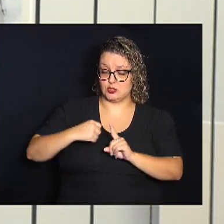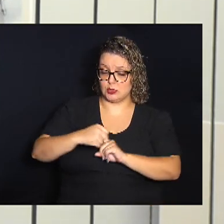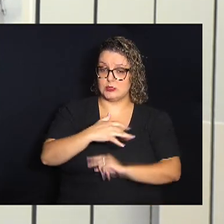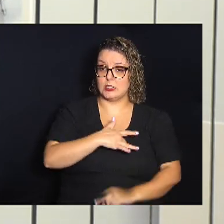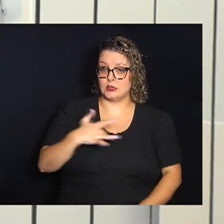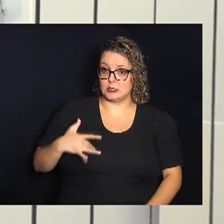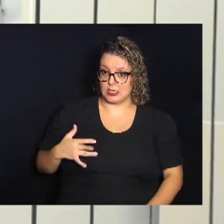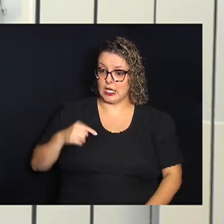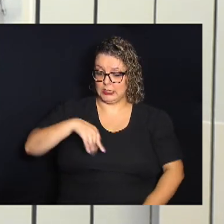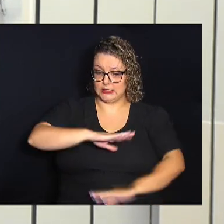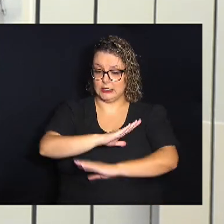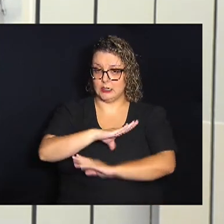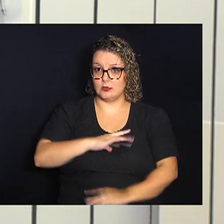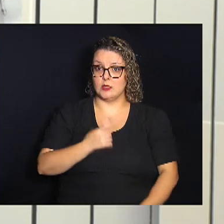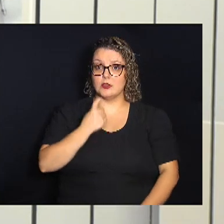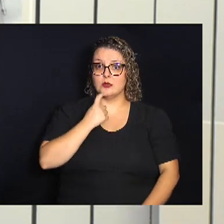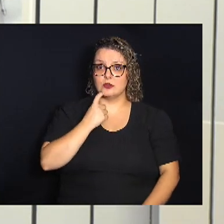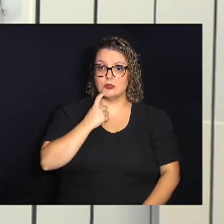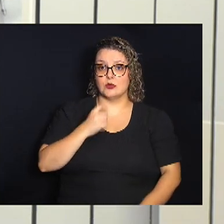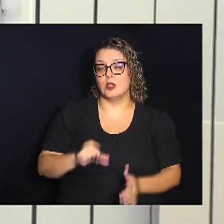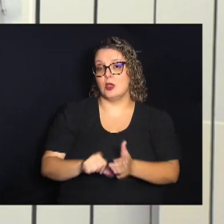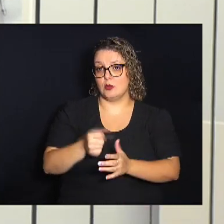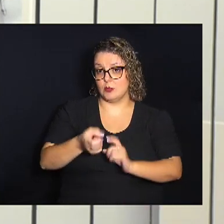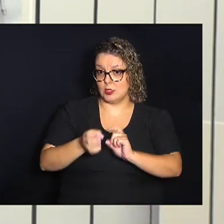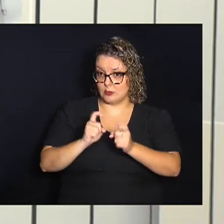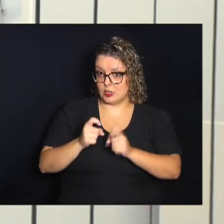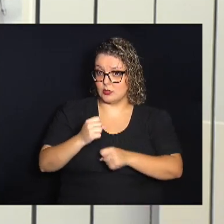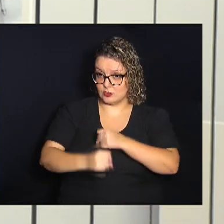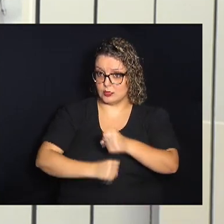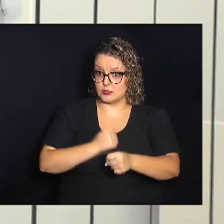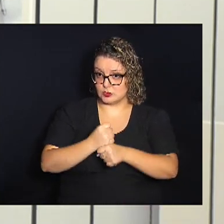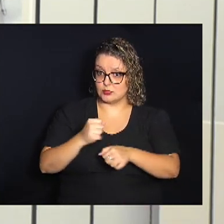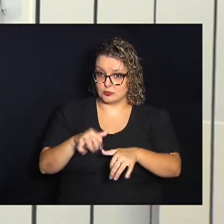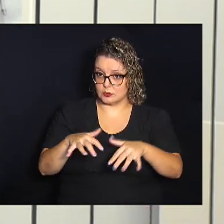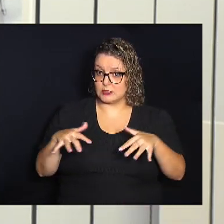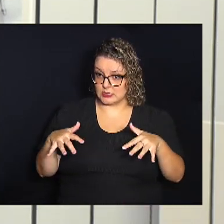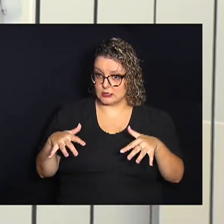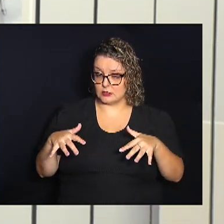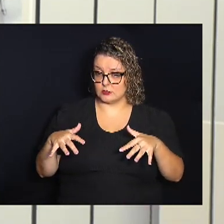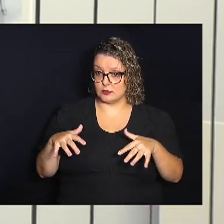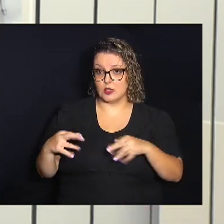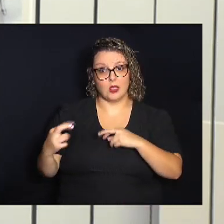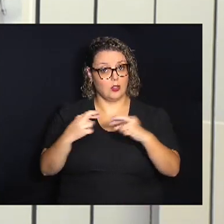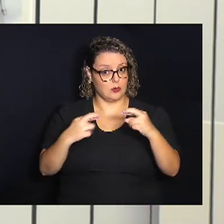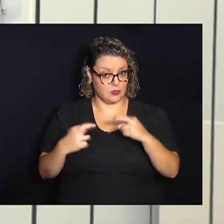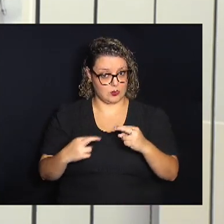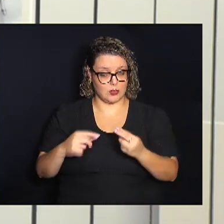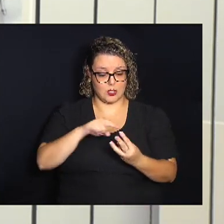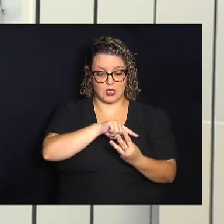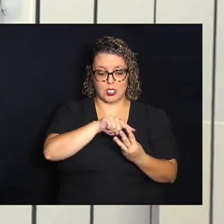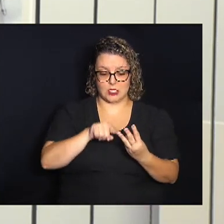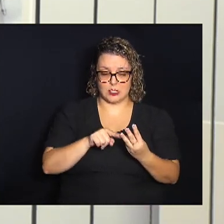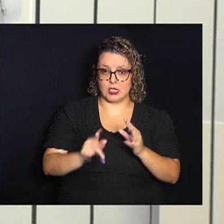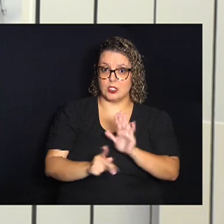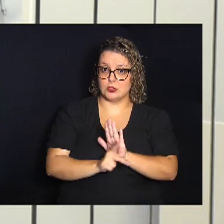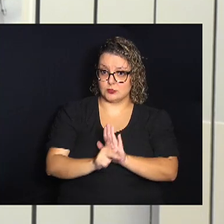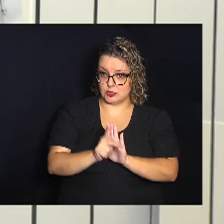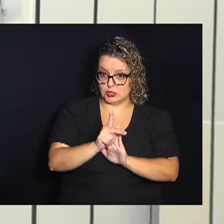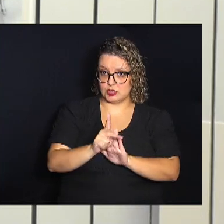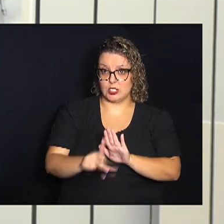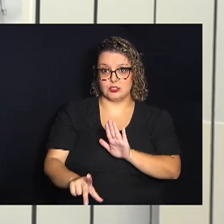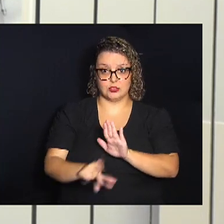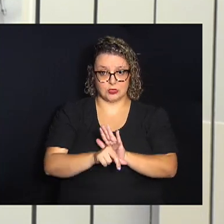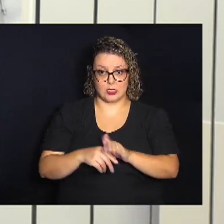de Campinas realizou a primeira reunião do ano no plenário e foi analisado 3 projetos de lei que tramitam